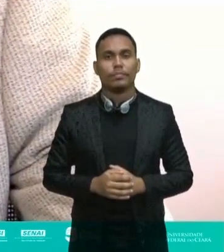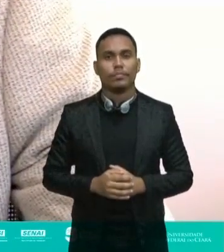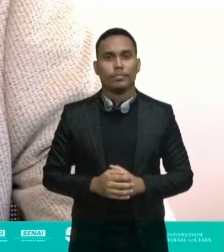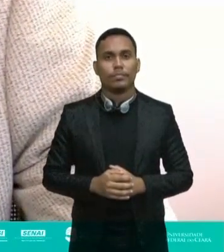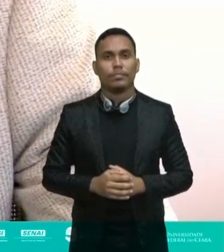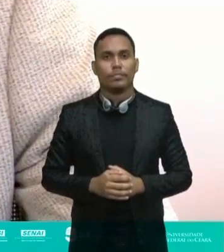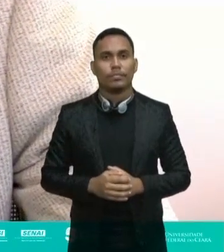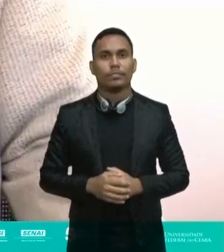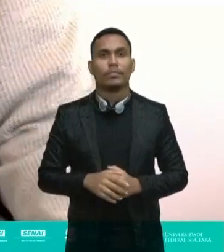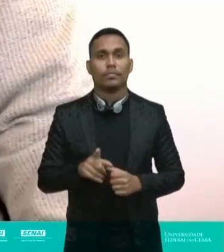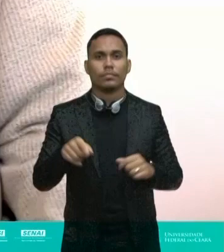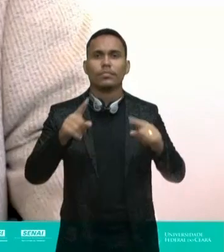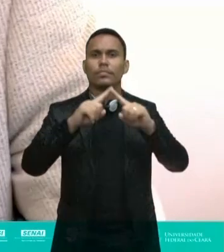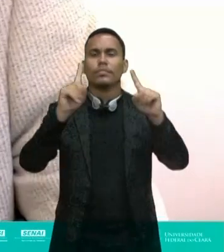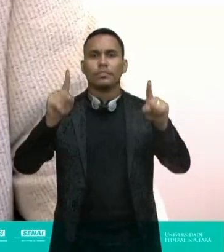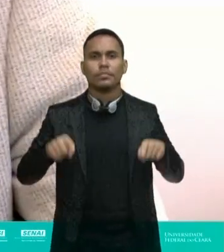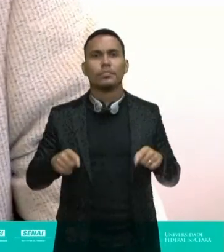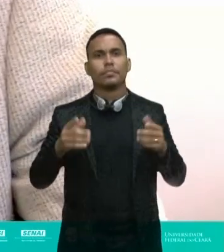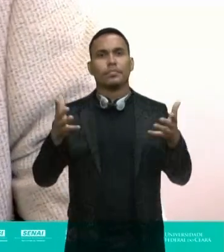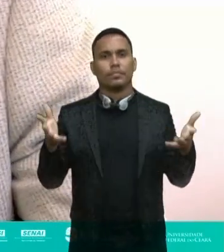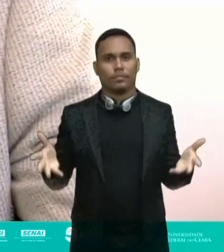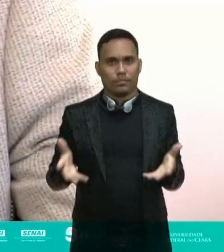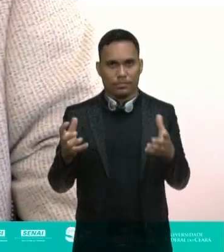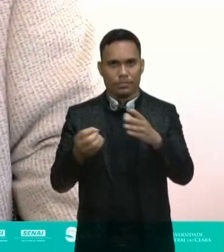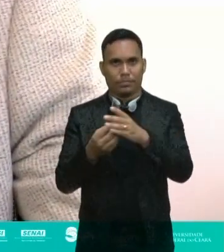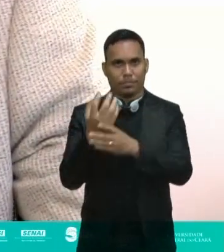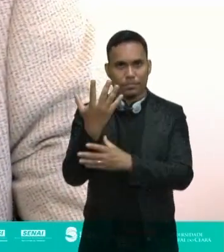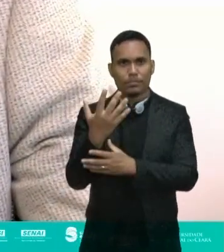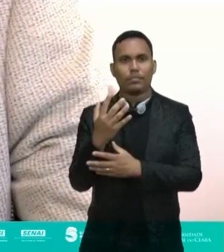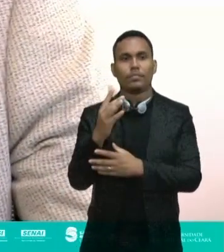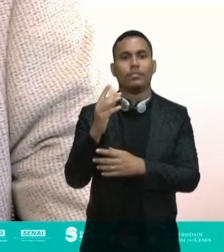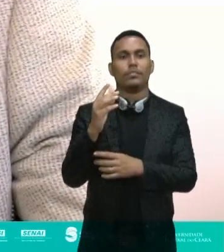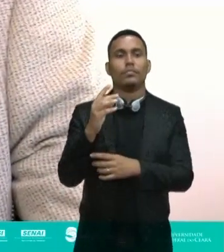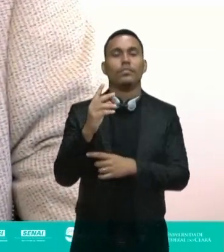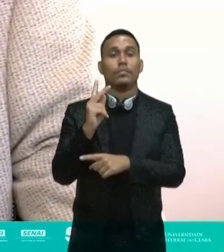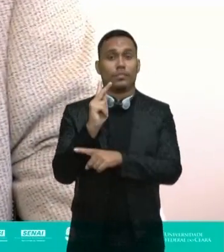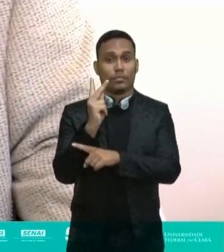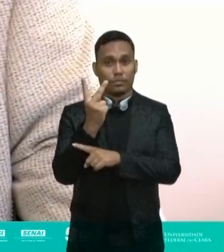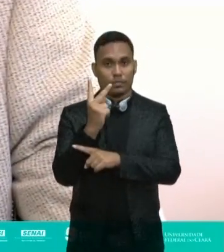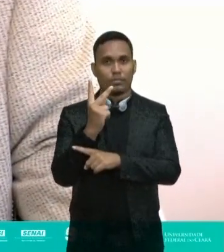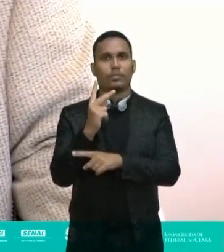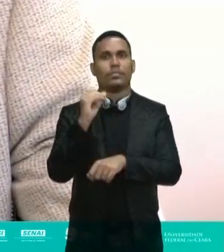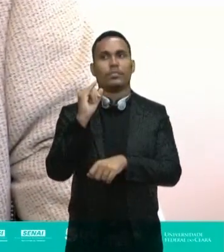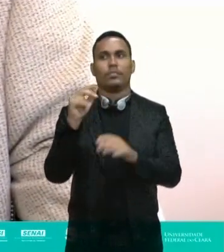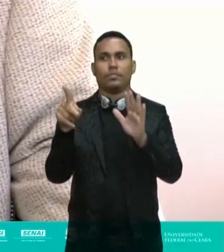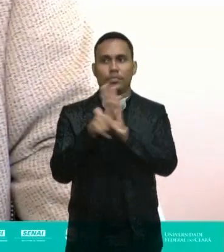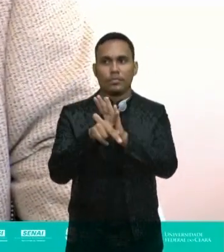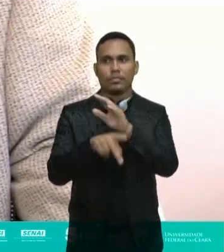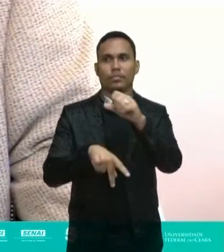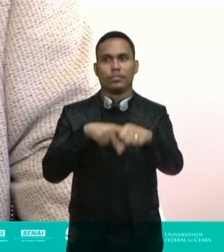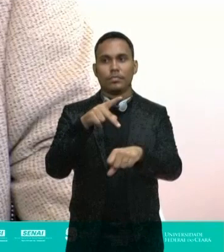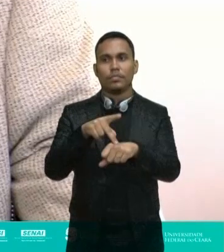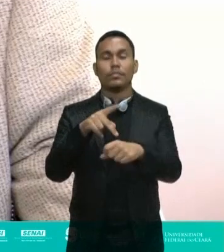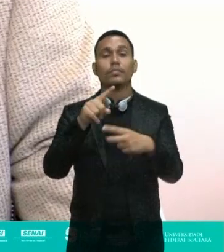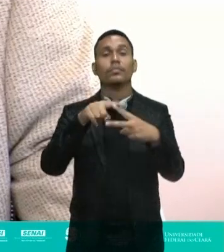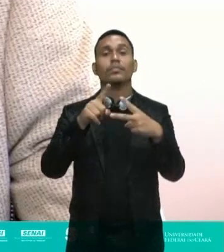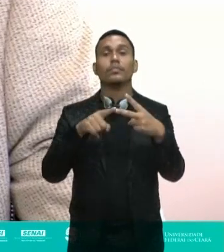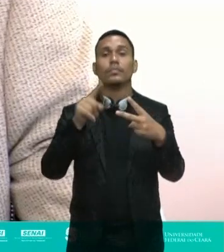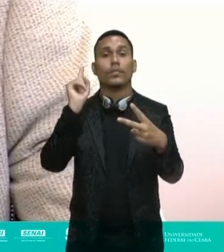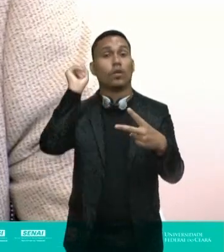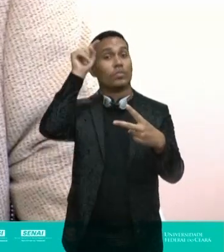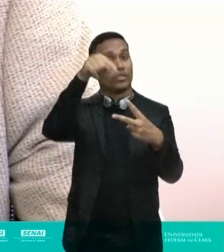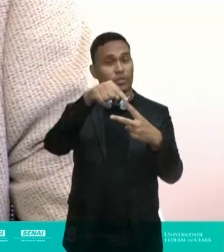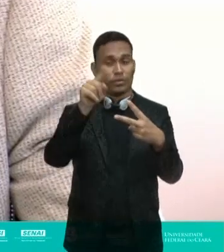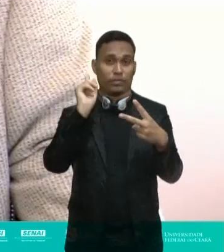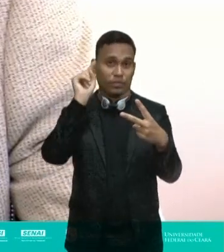Estes planos fomentam o investimento e a integração do hidrogênio no sistema energético nacional e permitem conciliar dois objetivos. Em